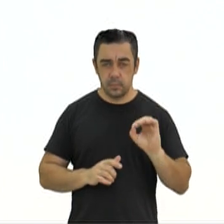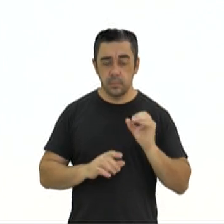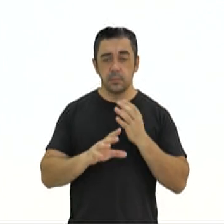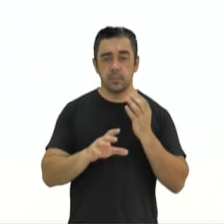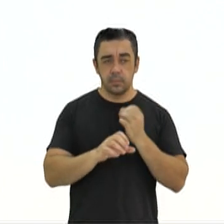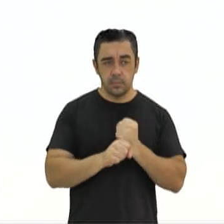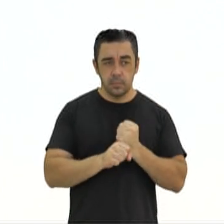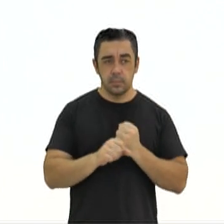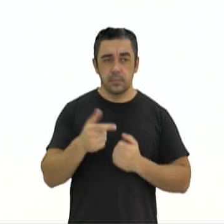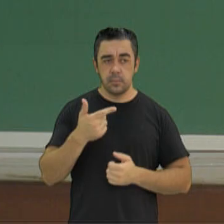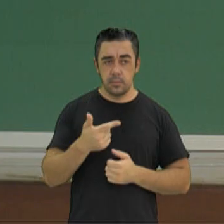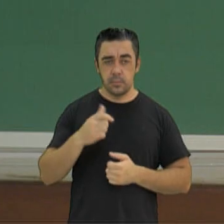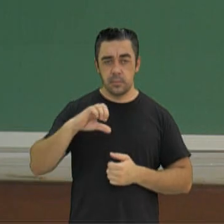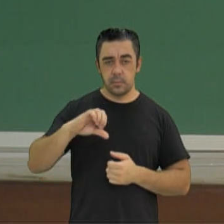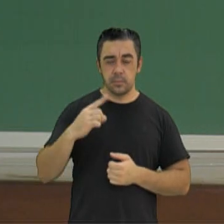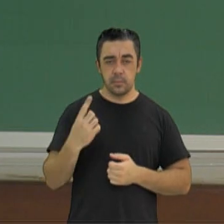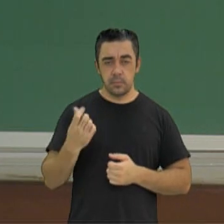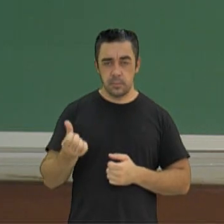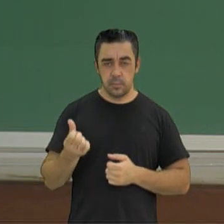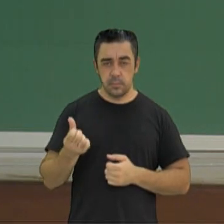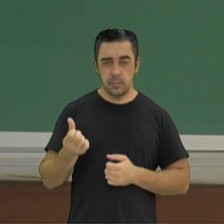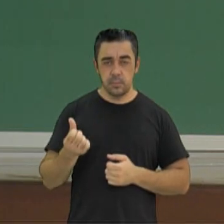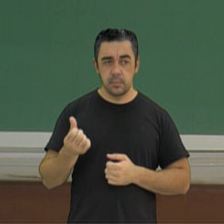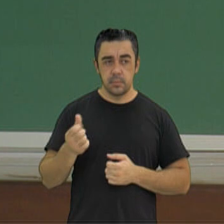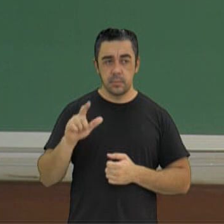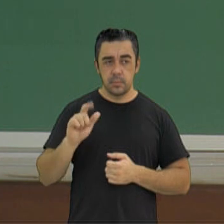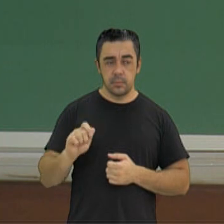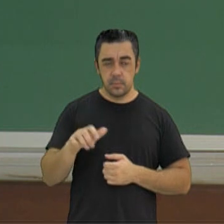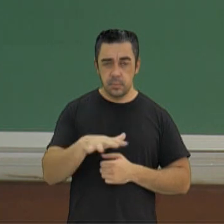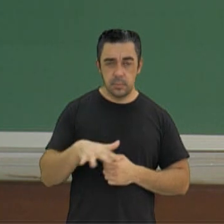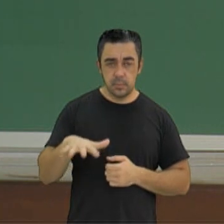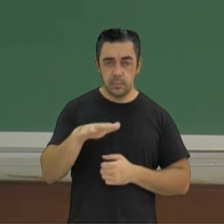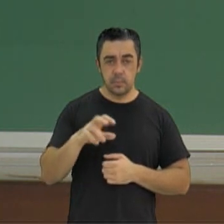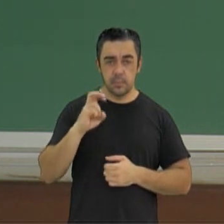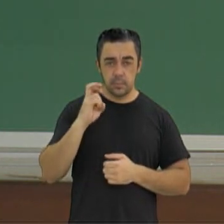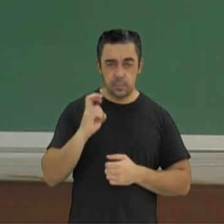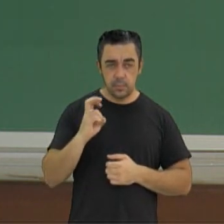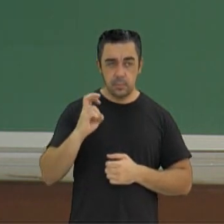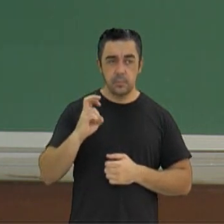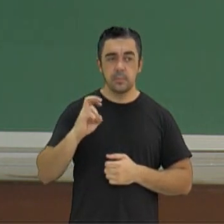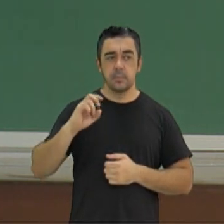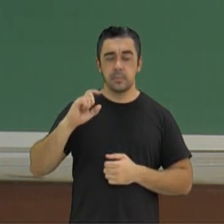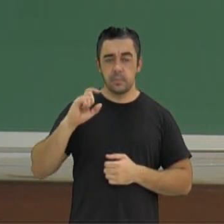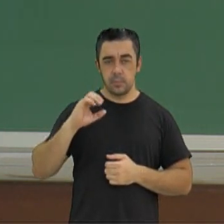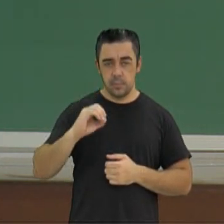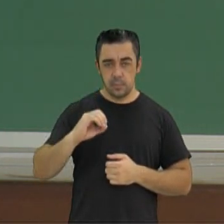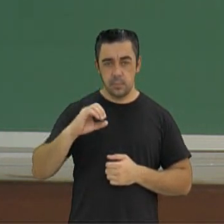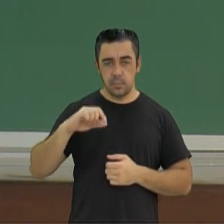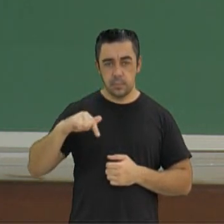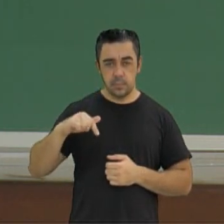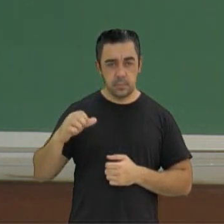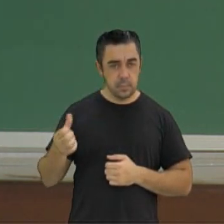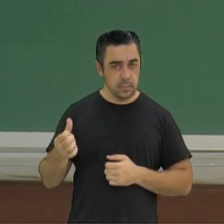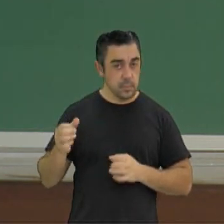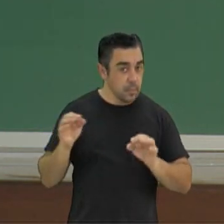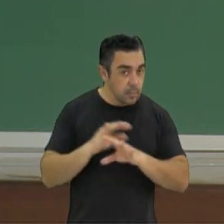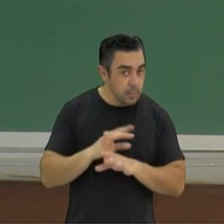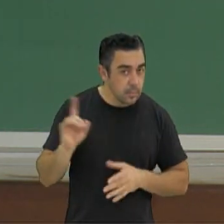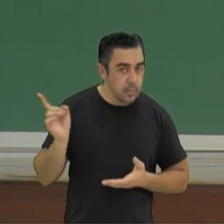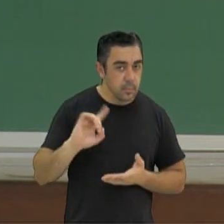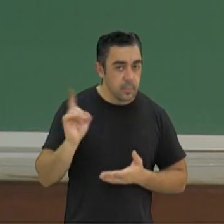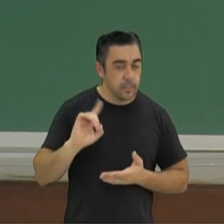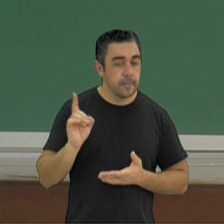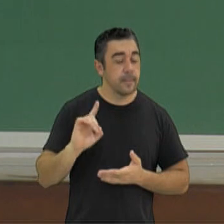mais 2.916. Eu tenho a área do tronco da pirâmide como 5.076 centímetros quadrados. Não acabou aí. Eu